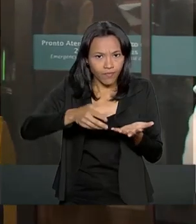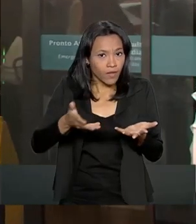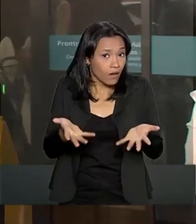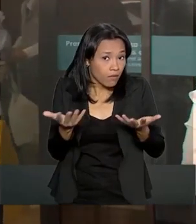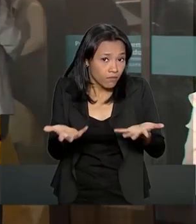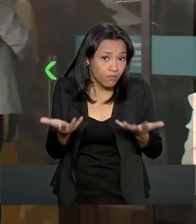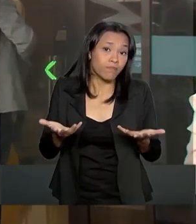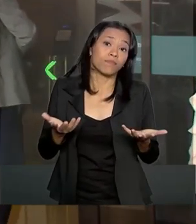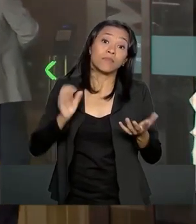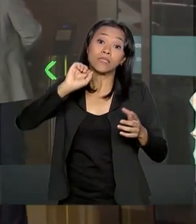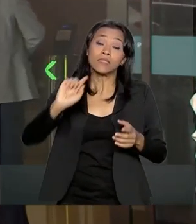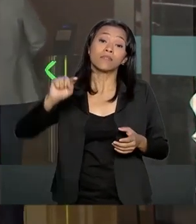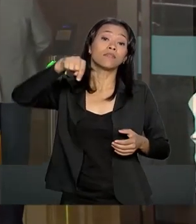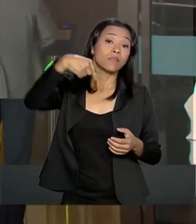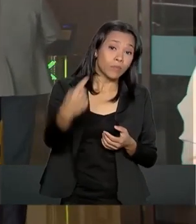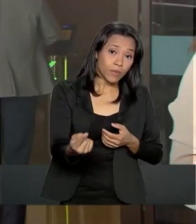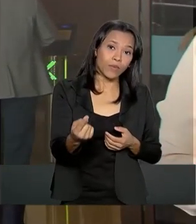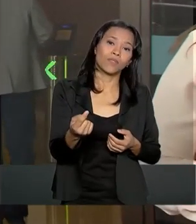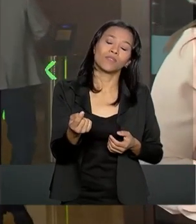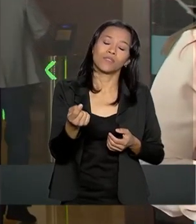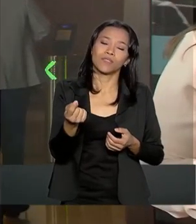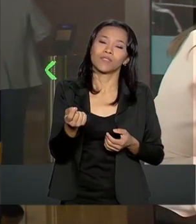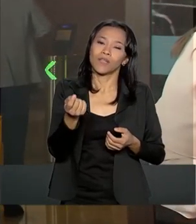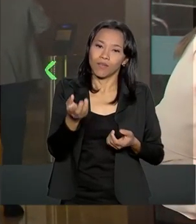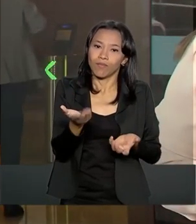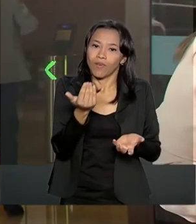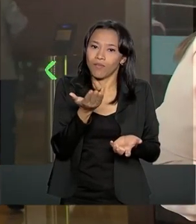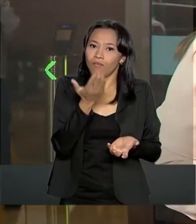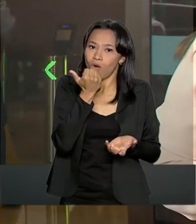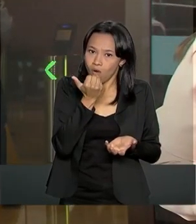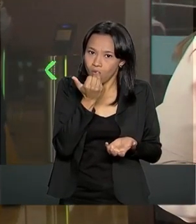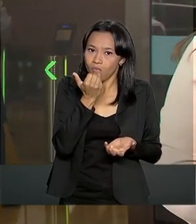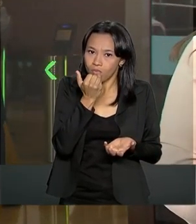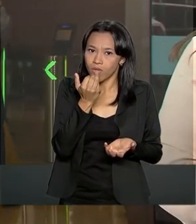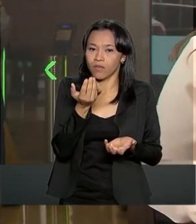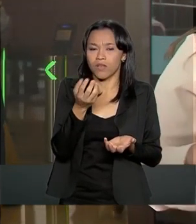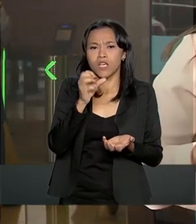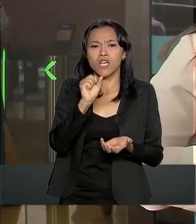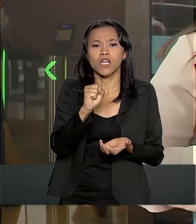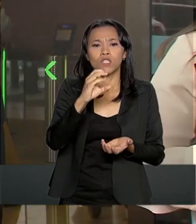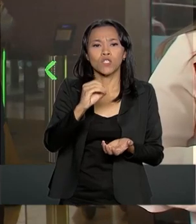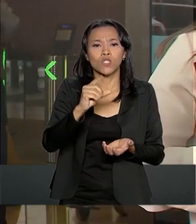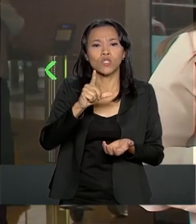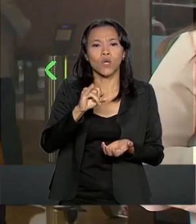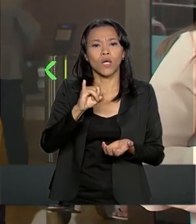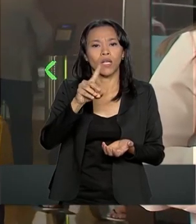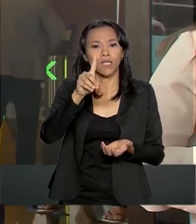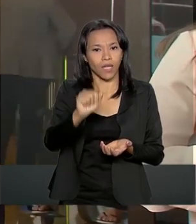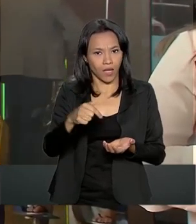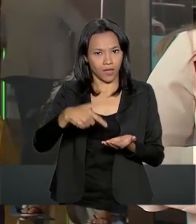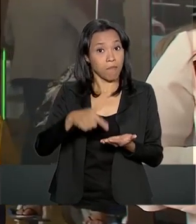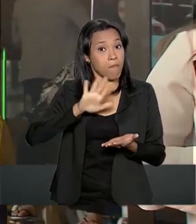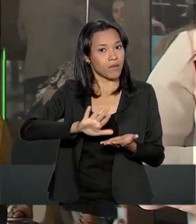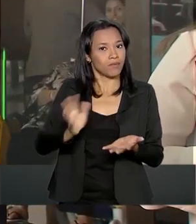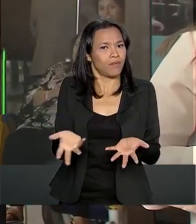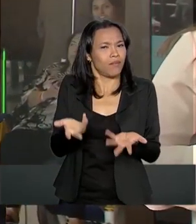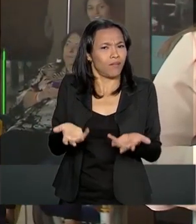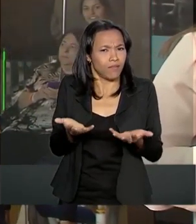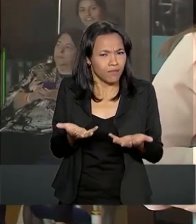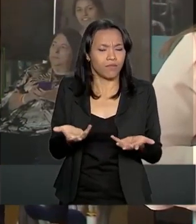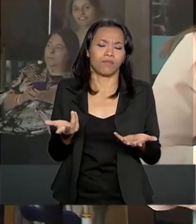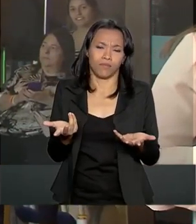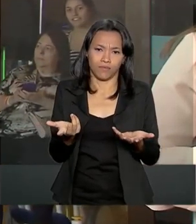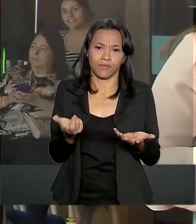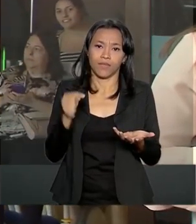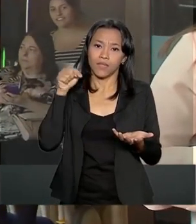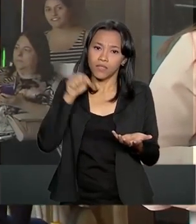alimentos, e depois passou para uma dieta oral sólida, mas ainda considerada leve pelos